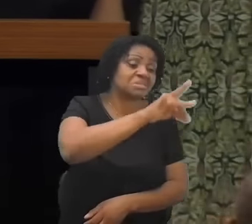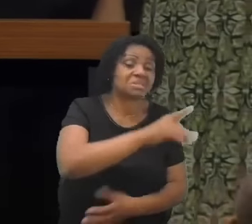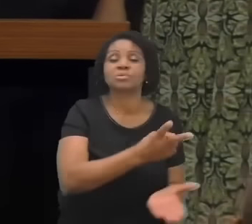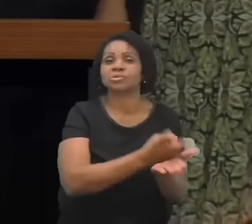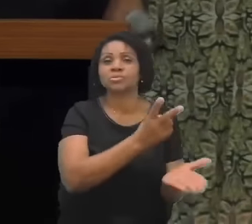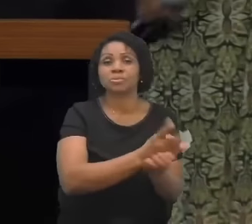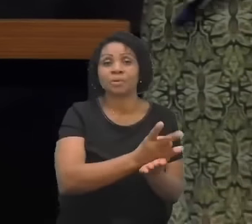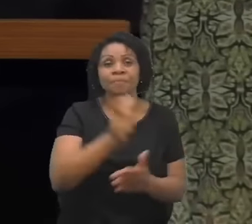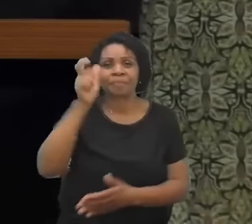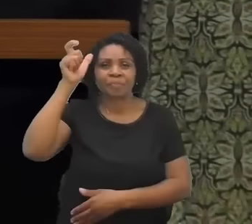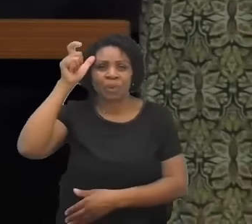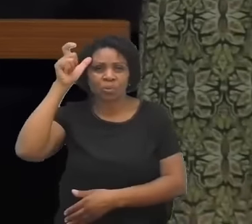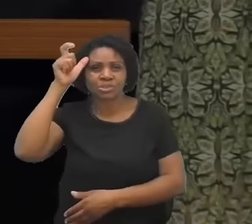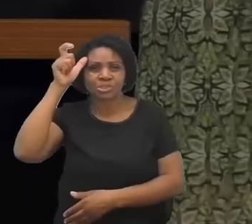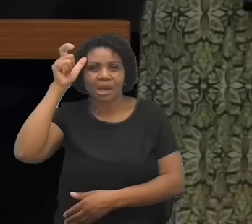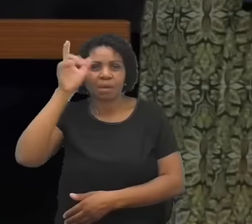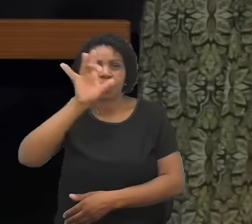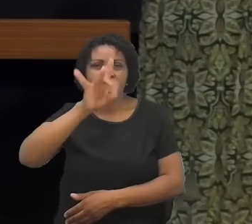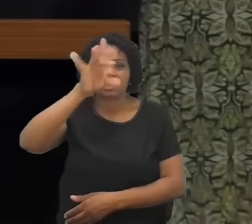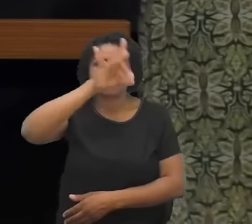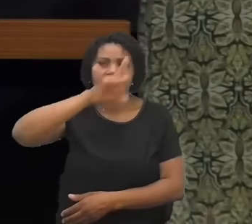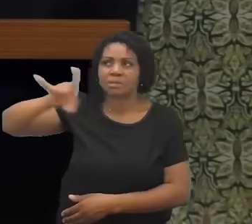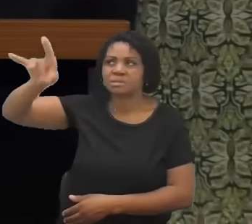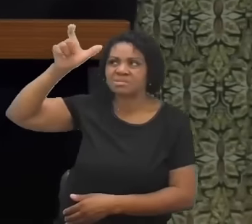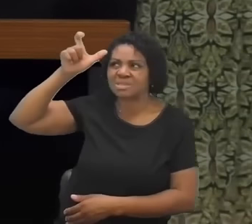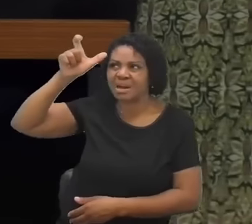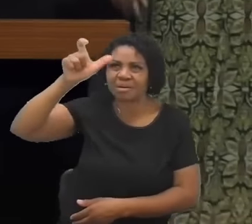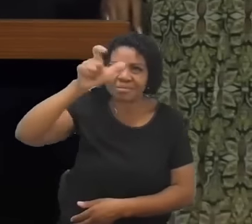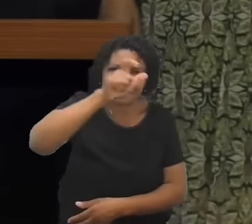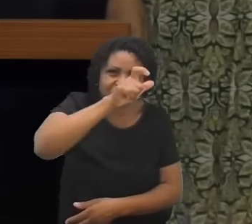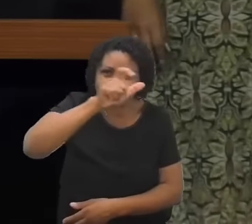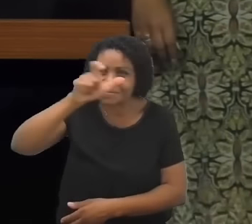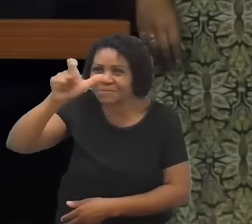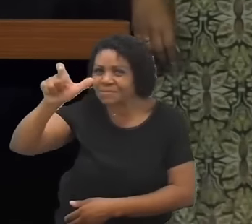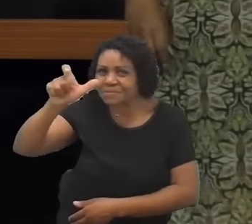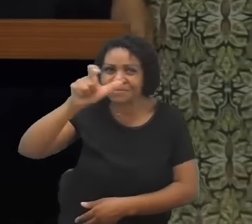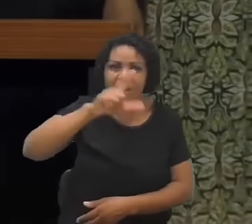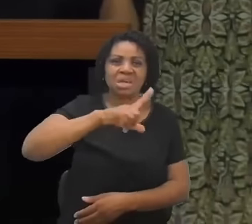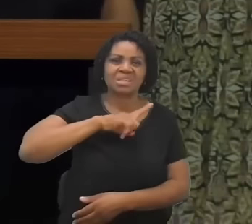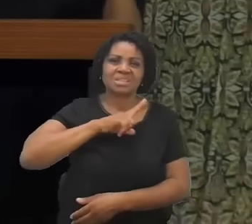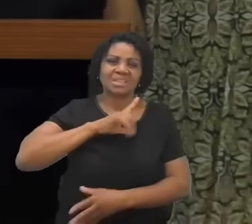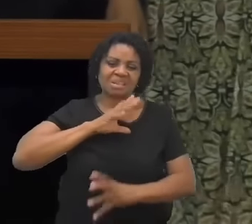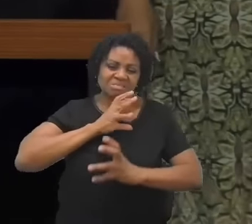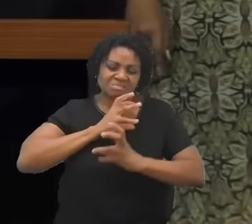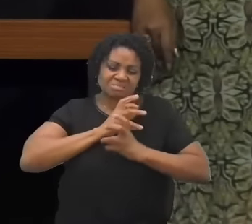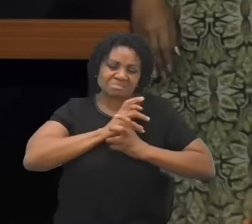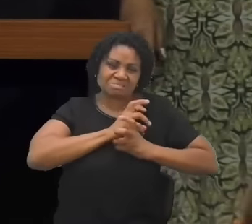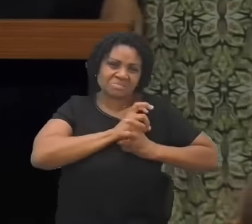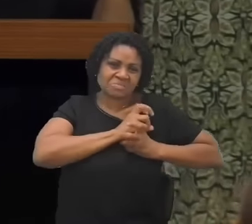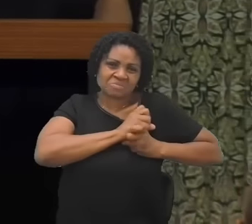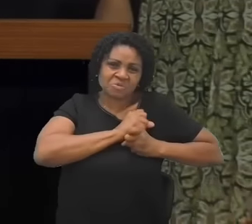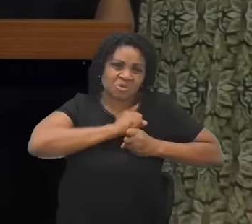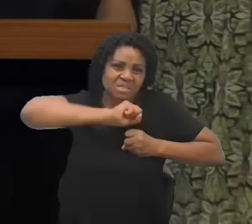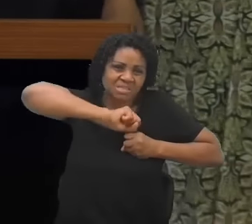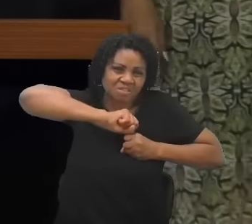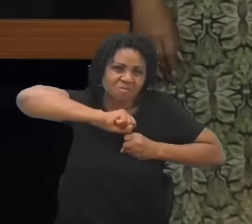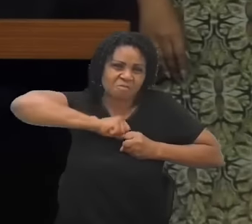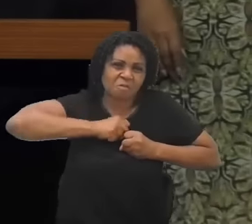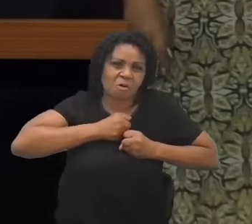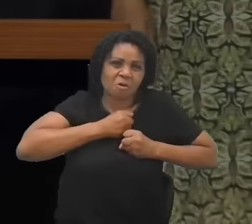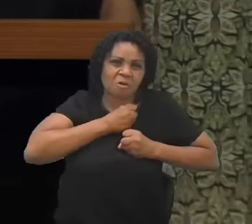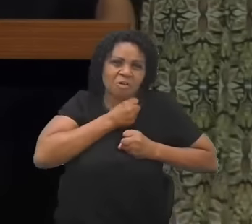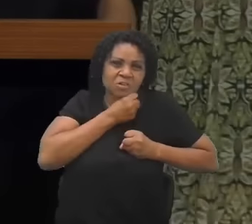que Satanás, ele só fica rondando aqueles que têm algemas que matam, aqueles que têm algemas que